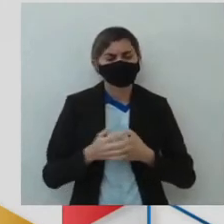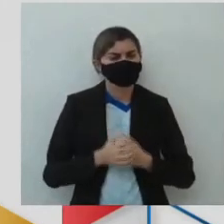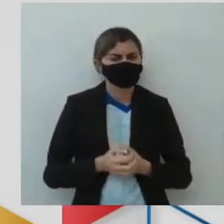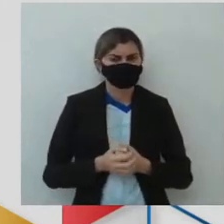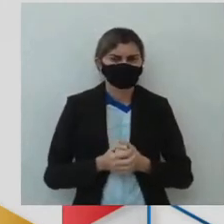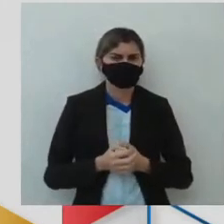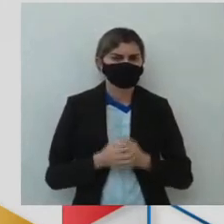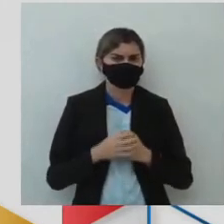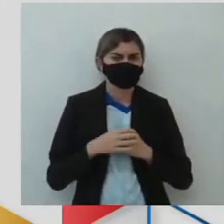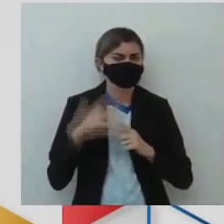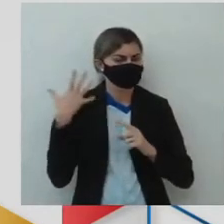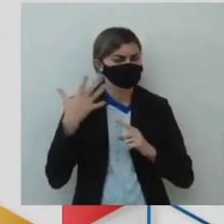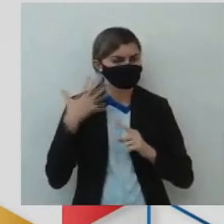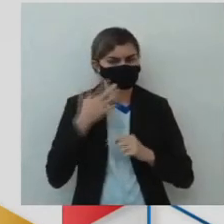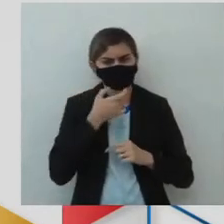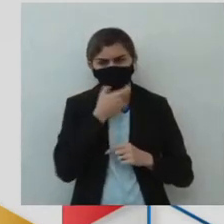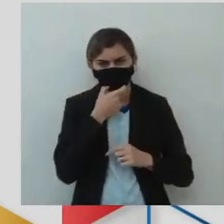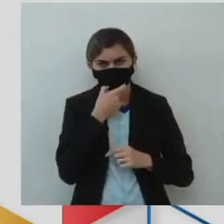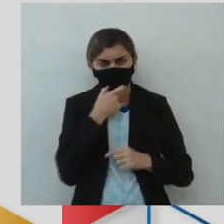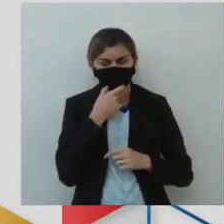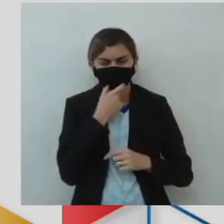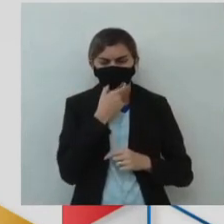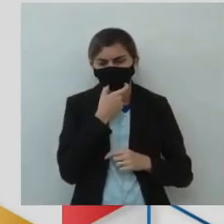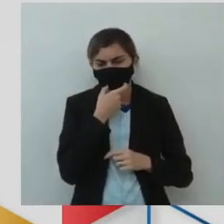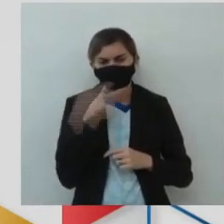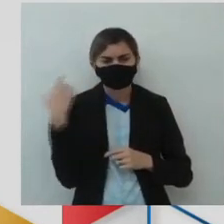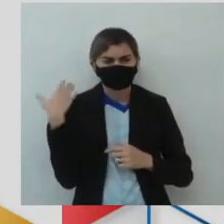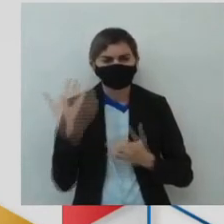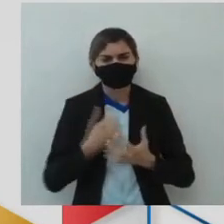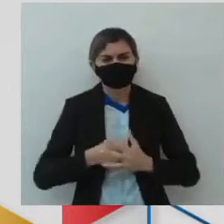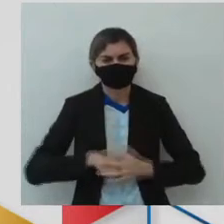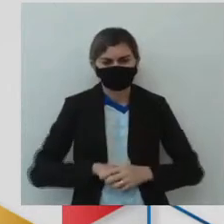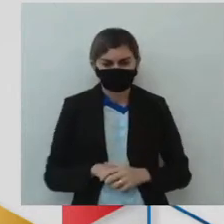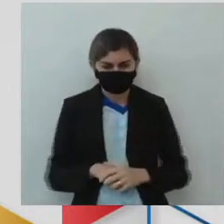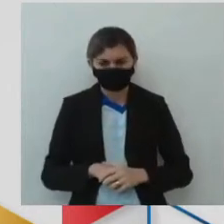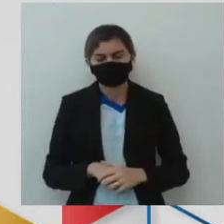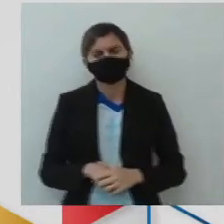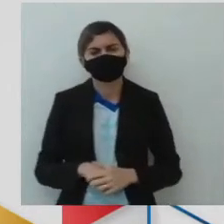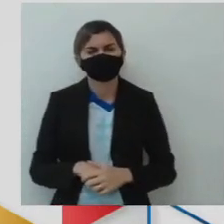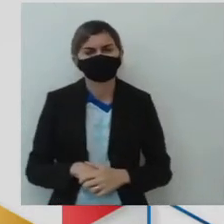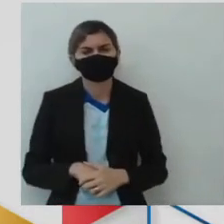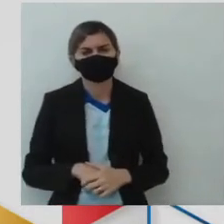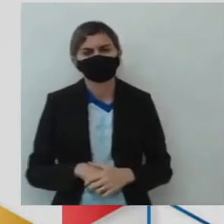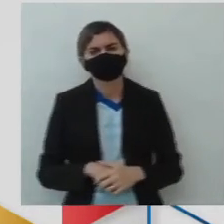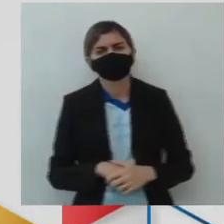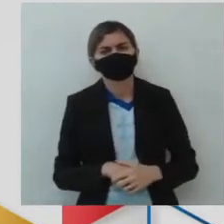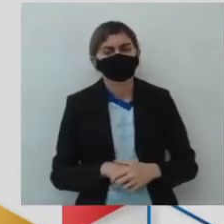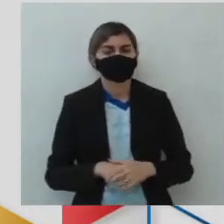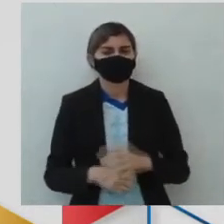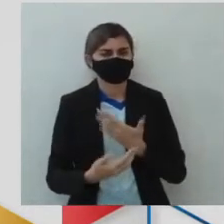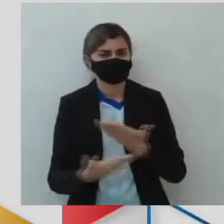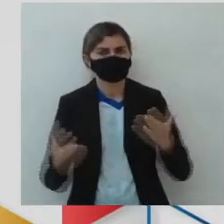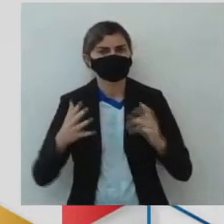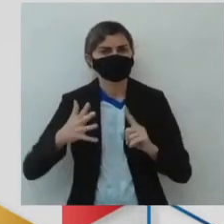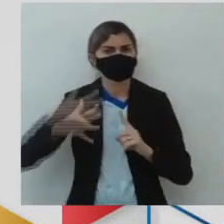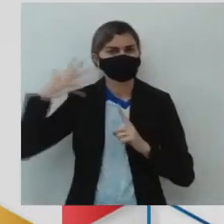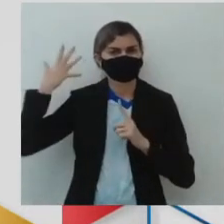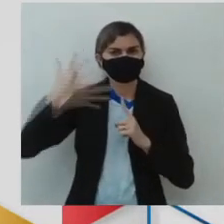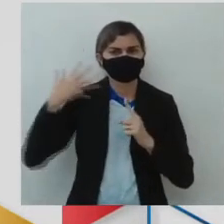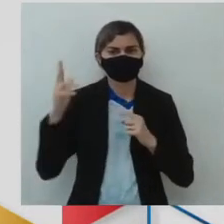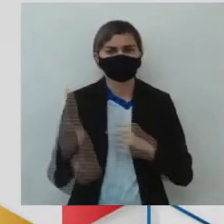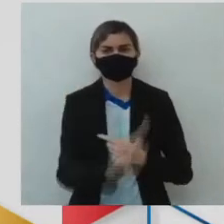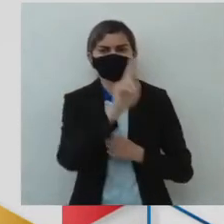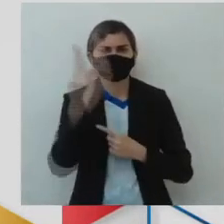2019 em Porto território could Break Your Heart Any question deixar as palestras